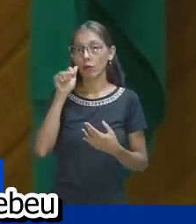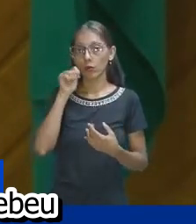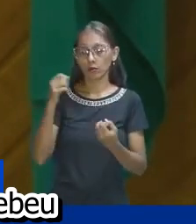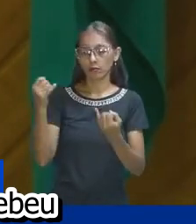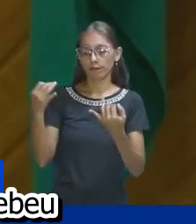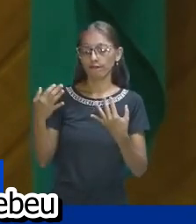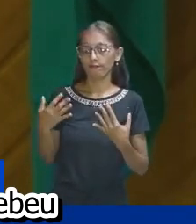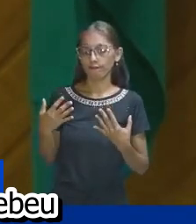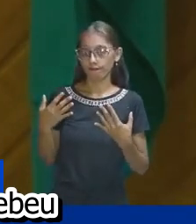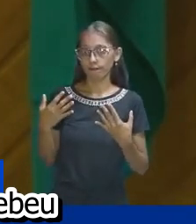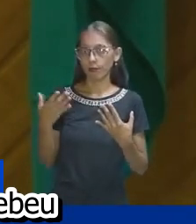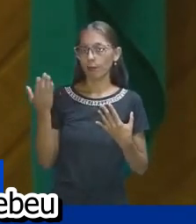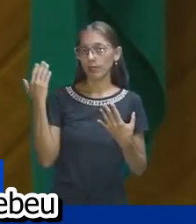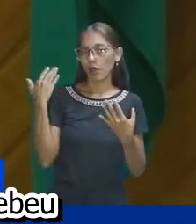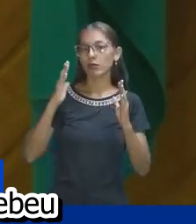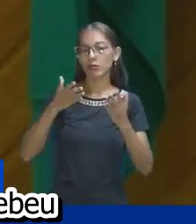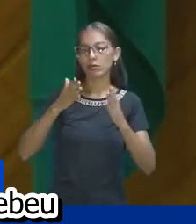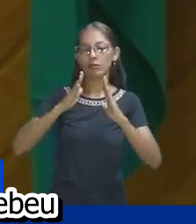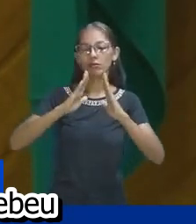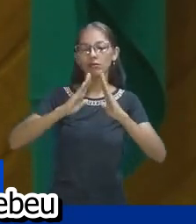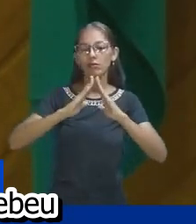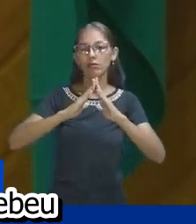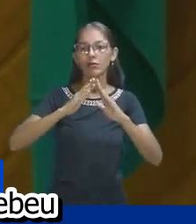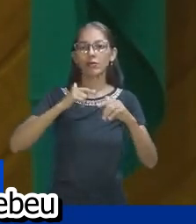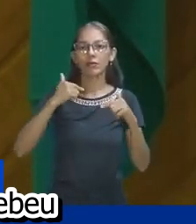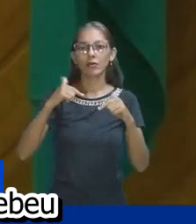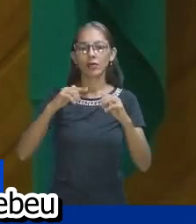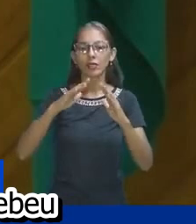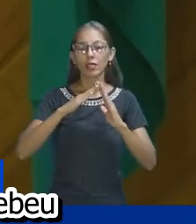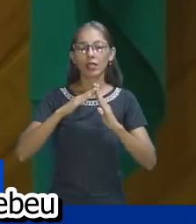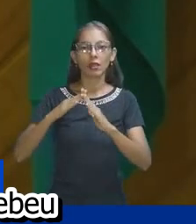tempo e que recebia R$100 e R$150 pelas